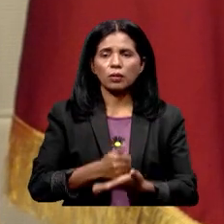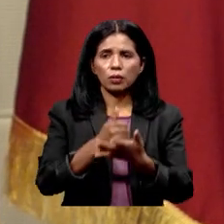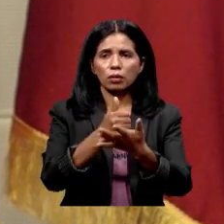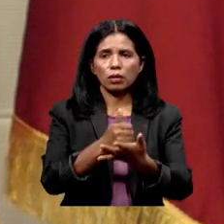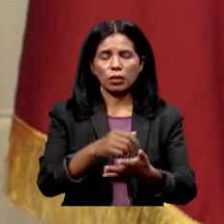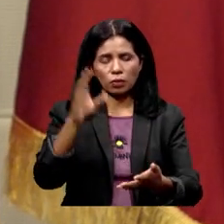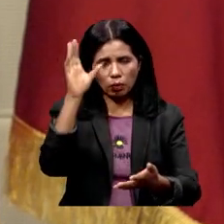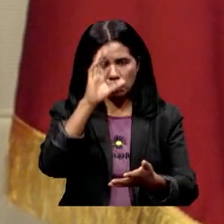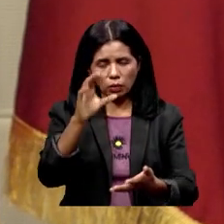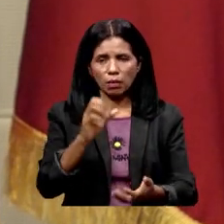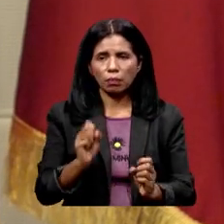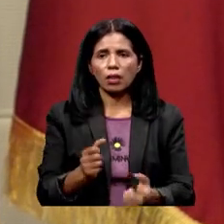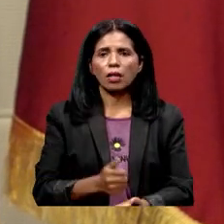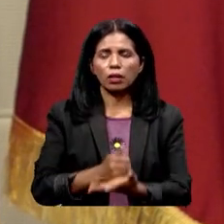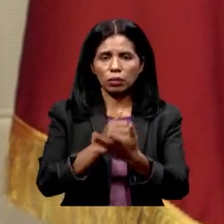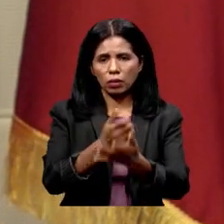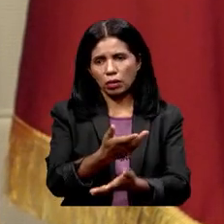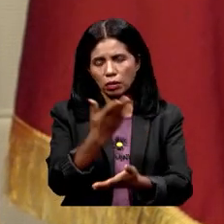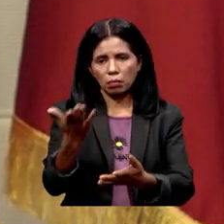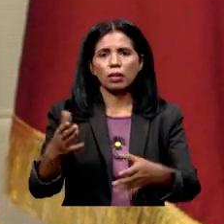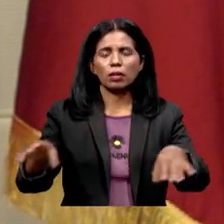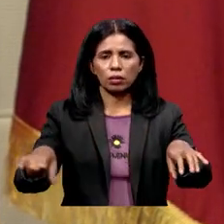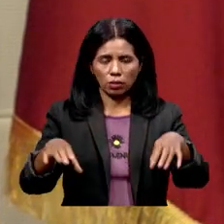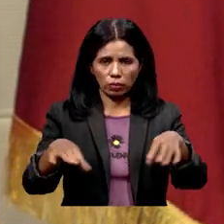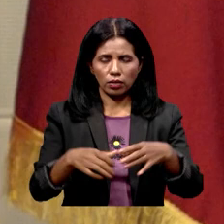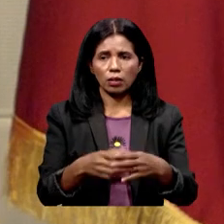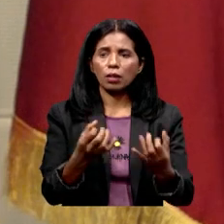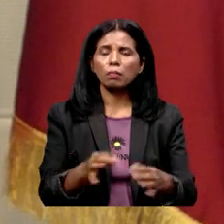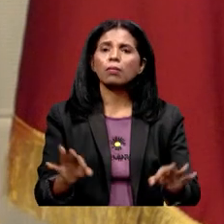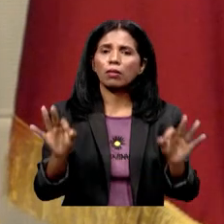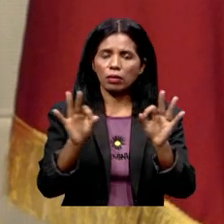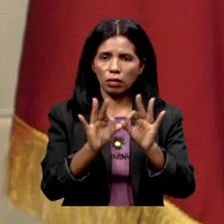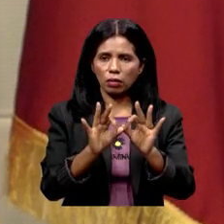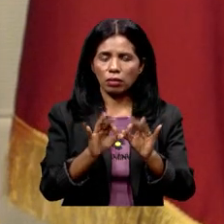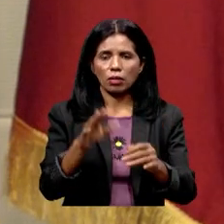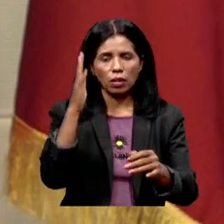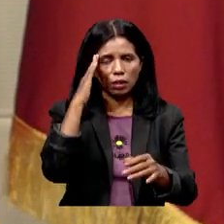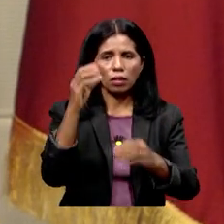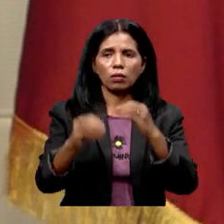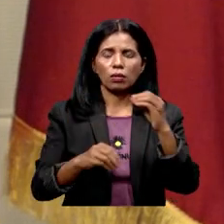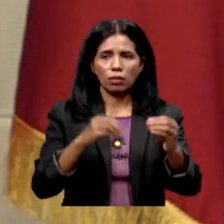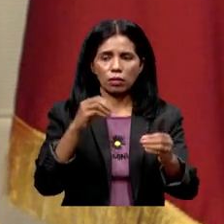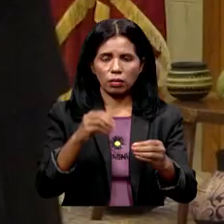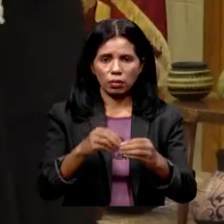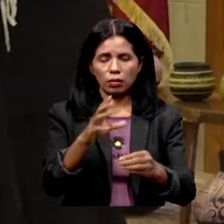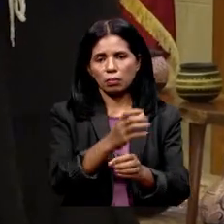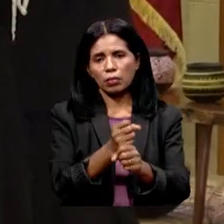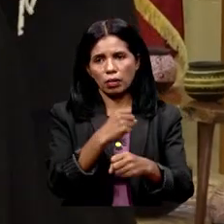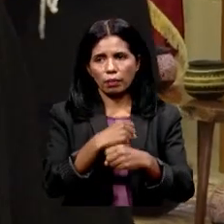busca pela ajuda e minha serviço. Importante ali o reconhecimento do serviço e meu